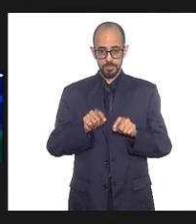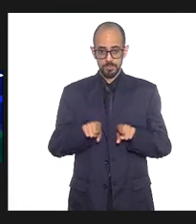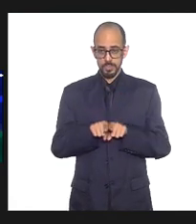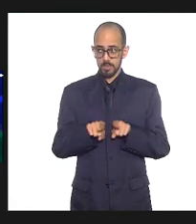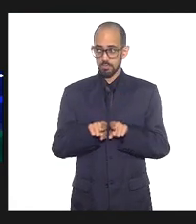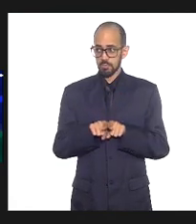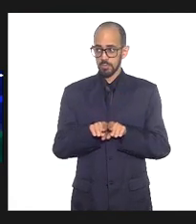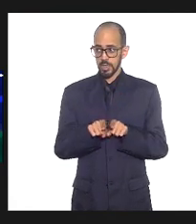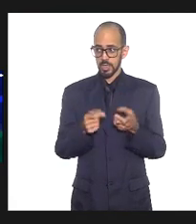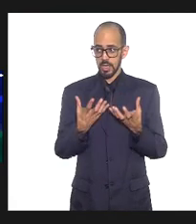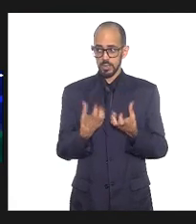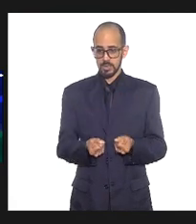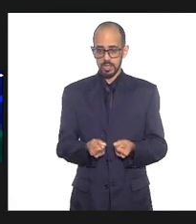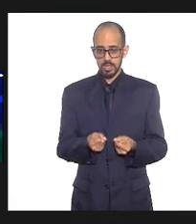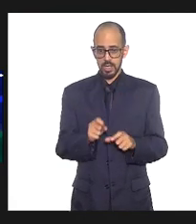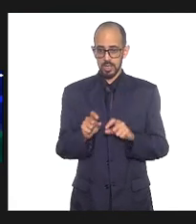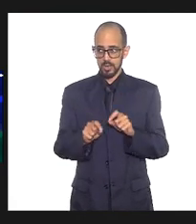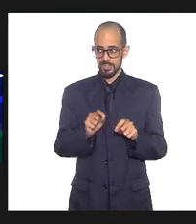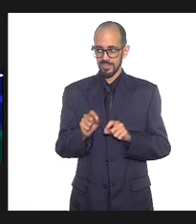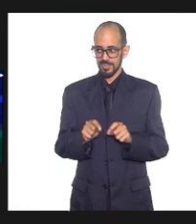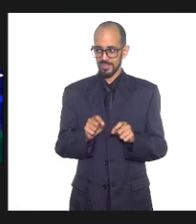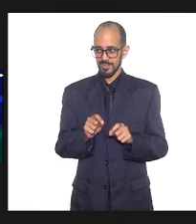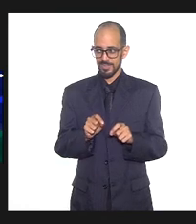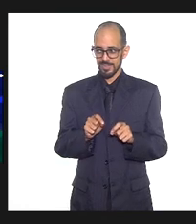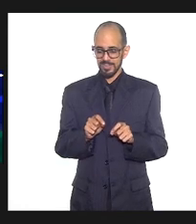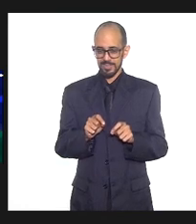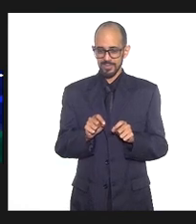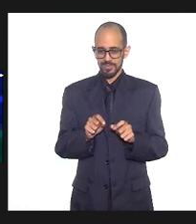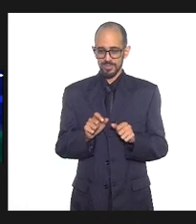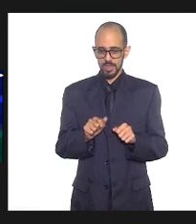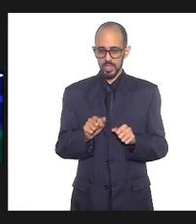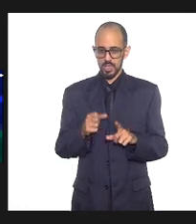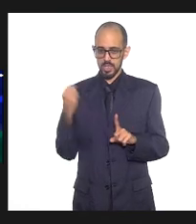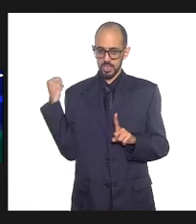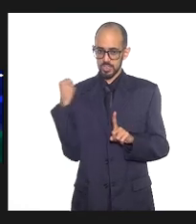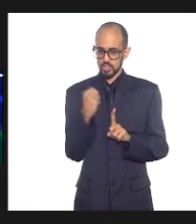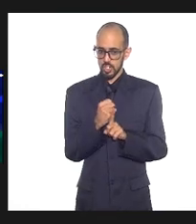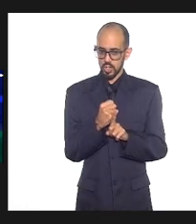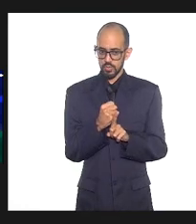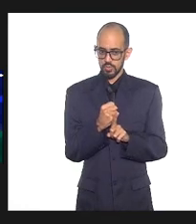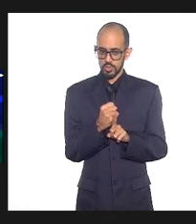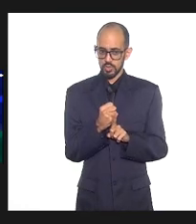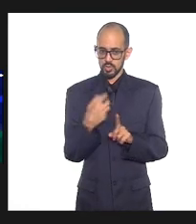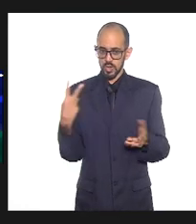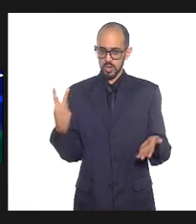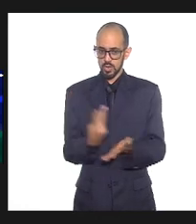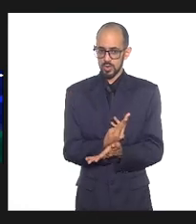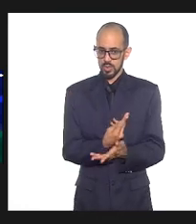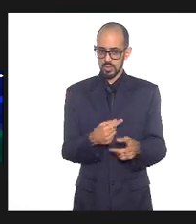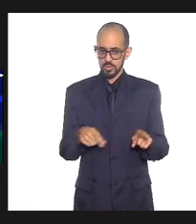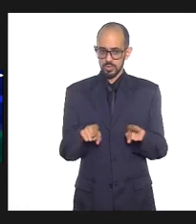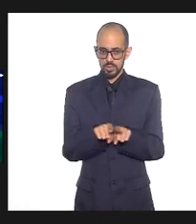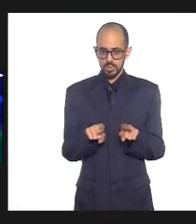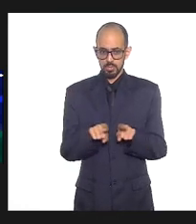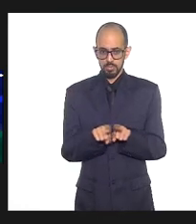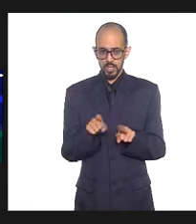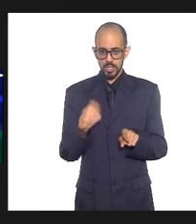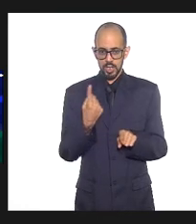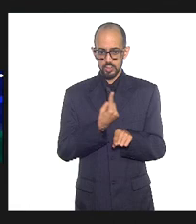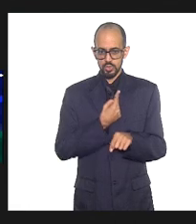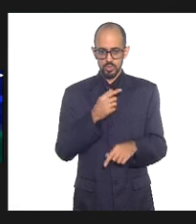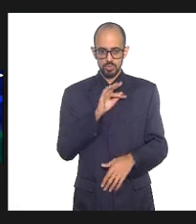aceitar que esse suposto, que desde já eu refuto, genocídio, ocorra por parte das nossas